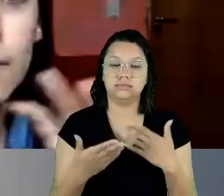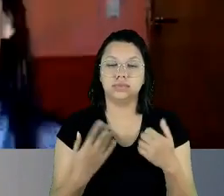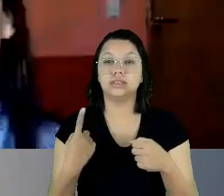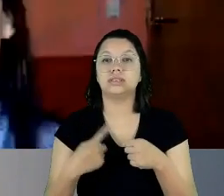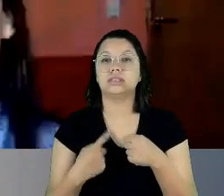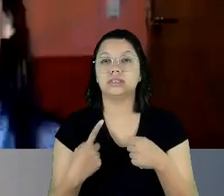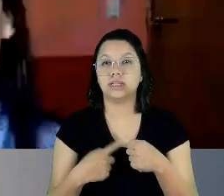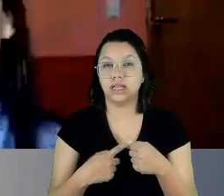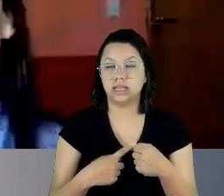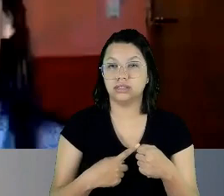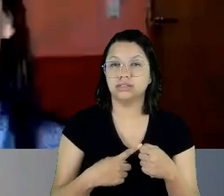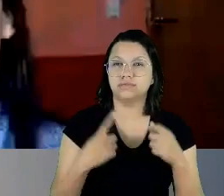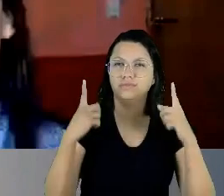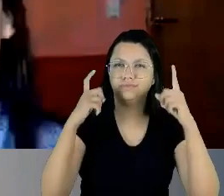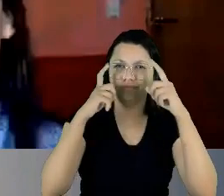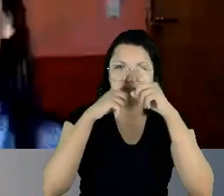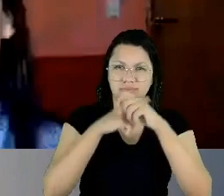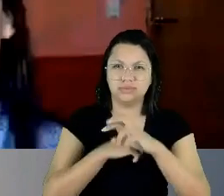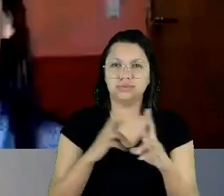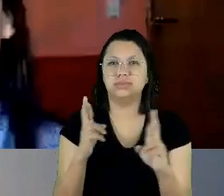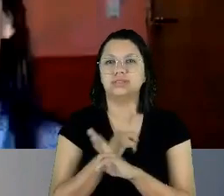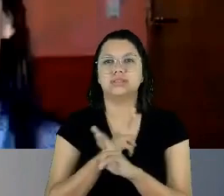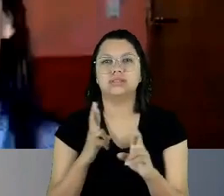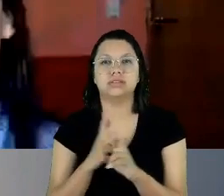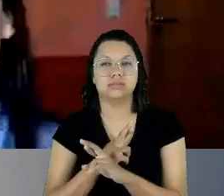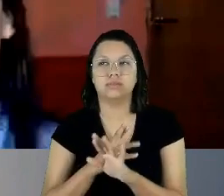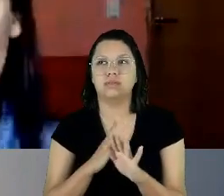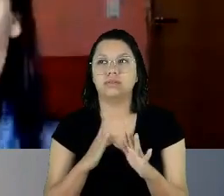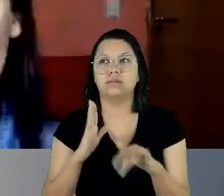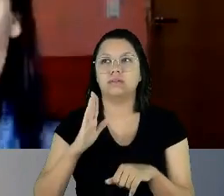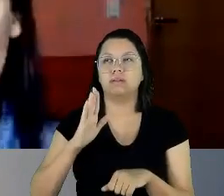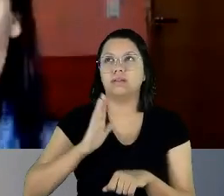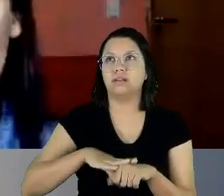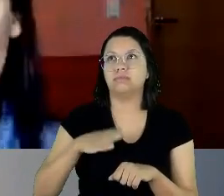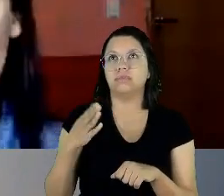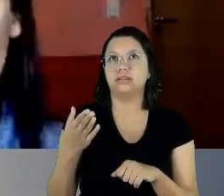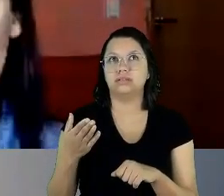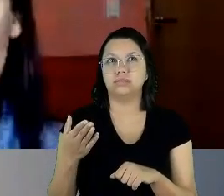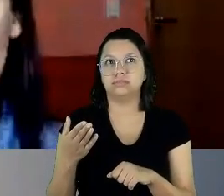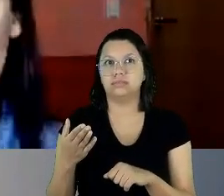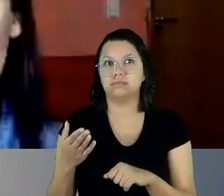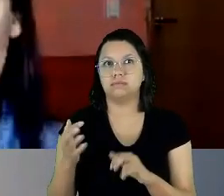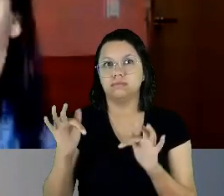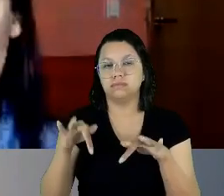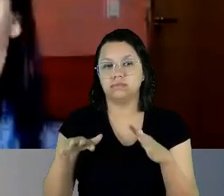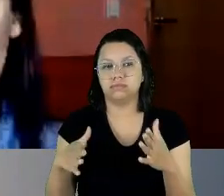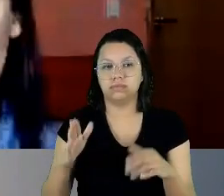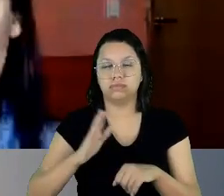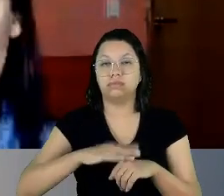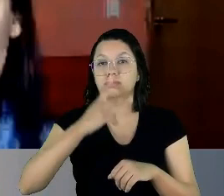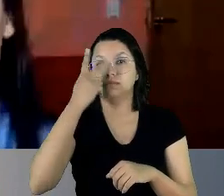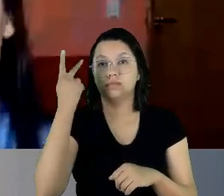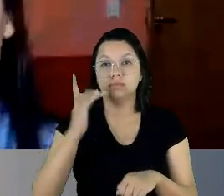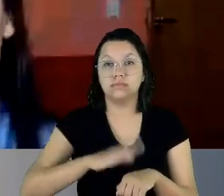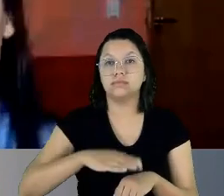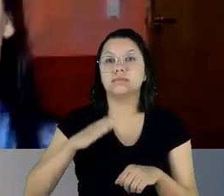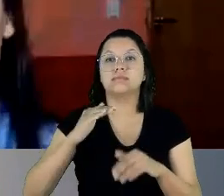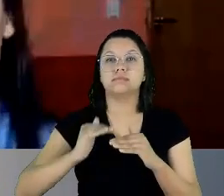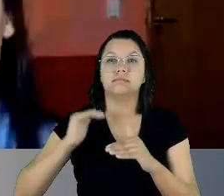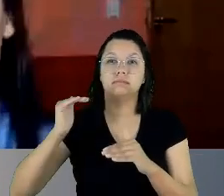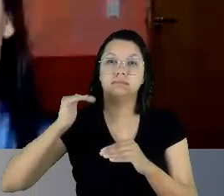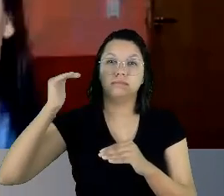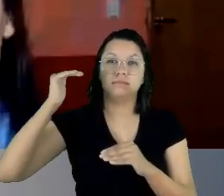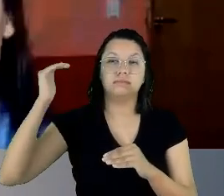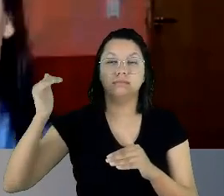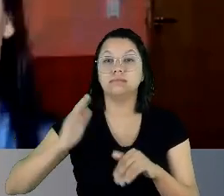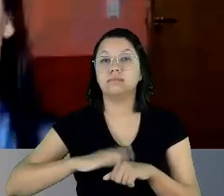as cidades complexificam nossas relações, né? Quanto mais, enfim, mais pessoas e mais níveis